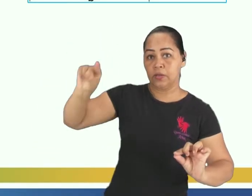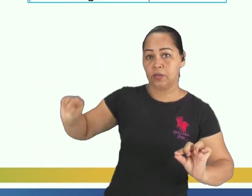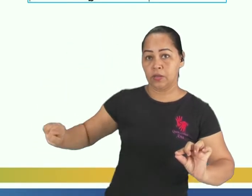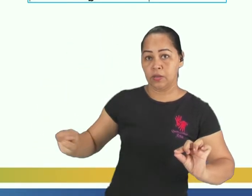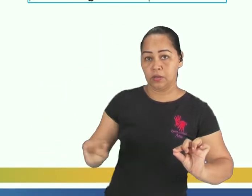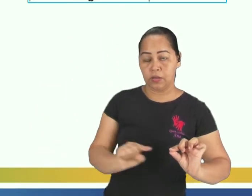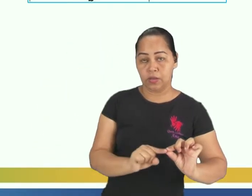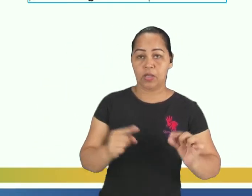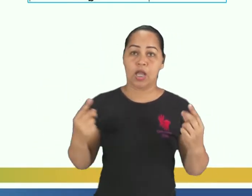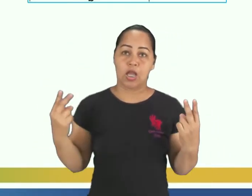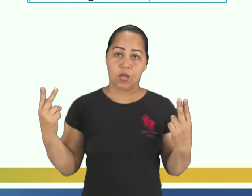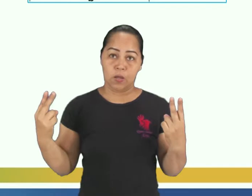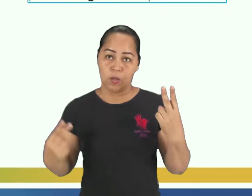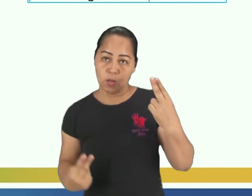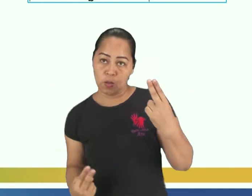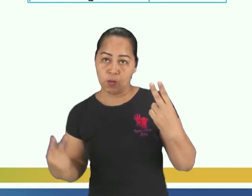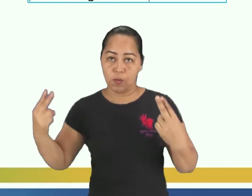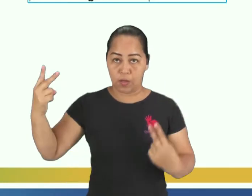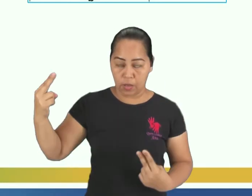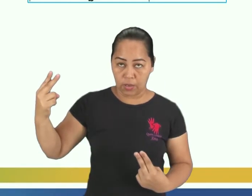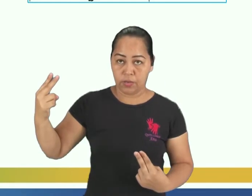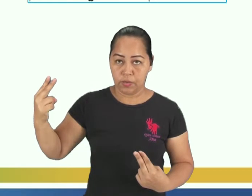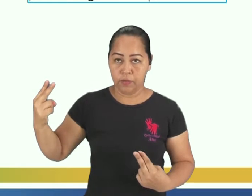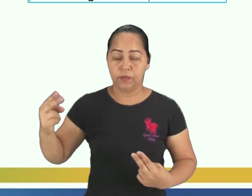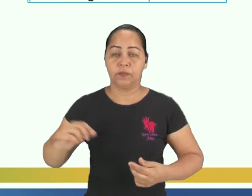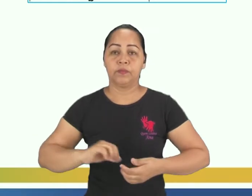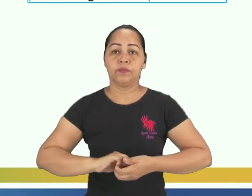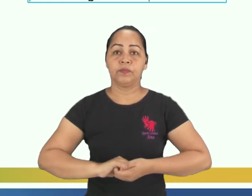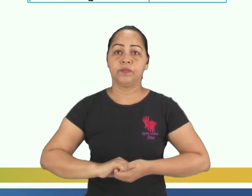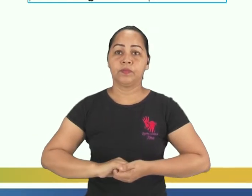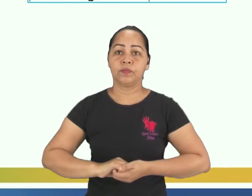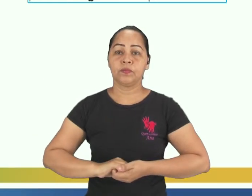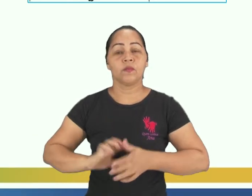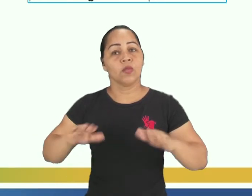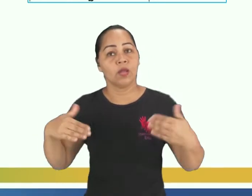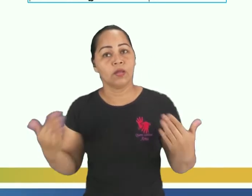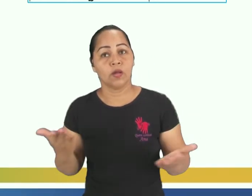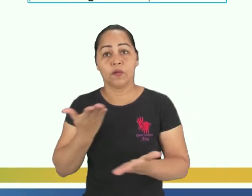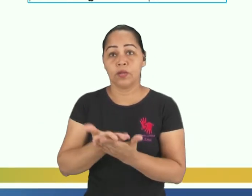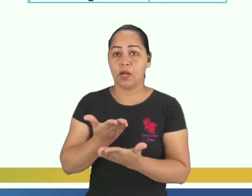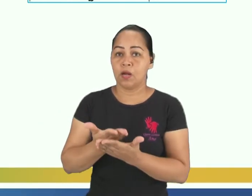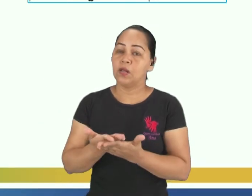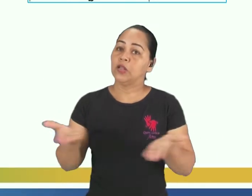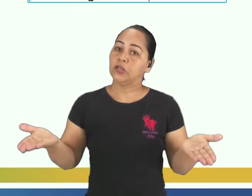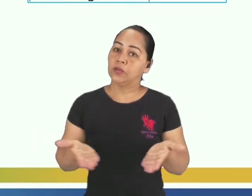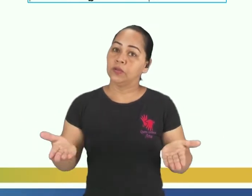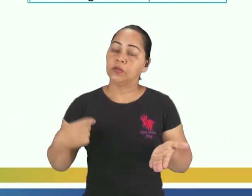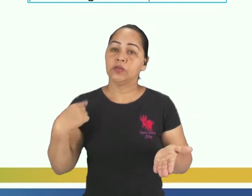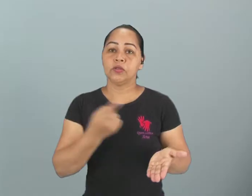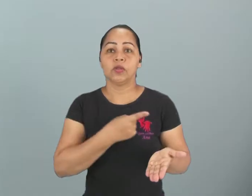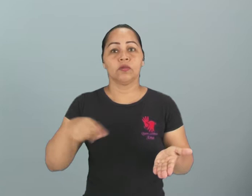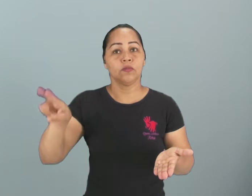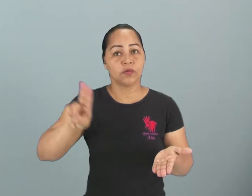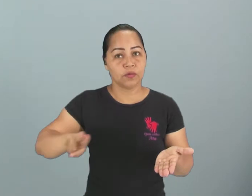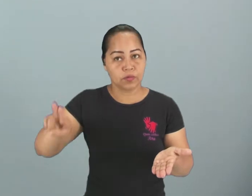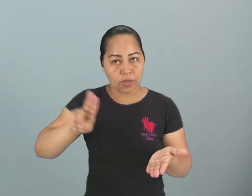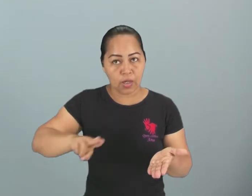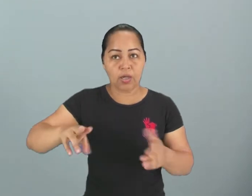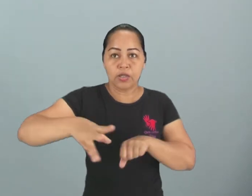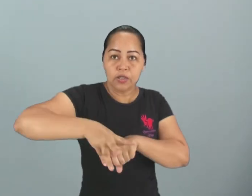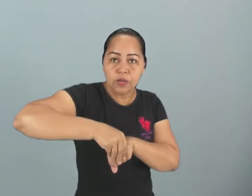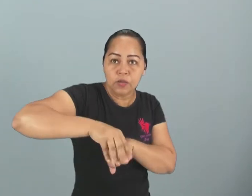3 lados, 3 ângulos e 3 vértices. Então, na aula de hoje, nós utilizaremos esses conhecimentos